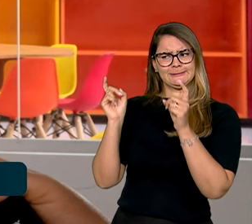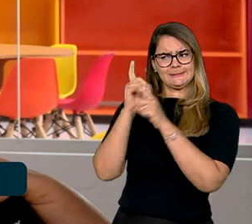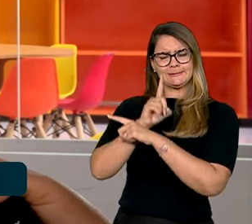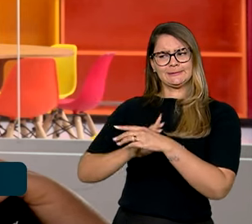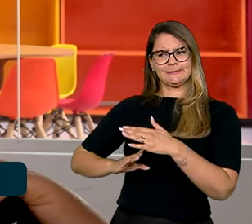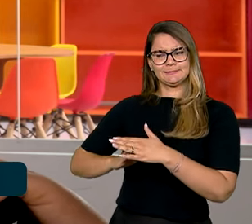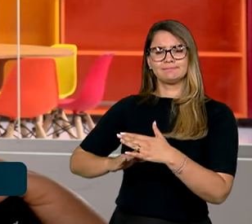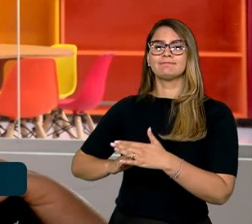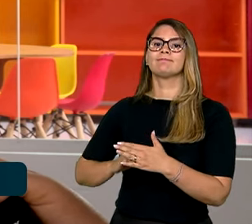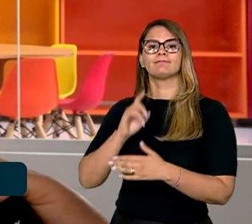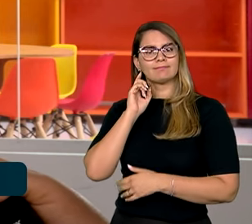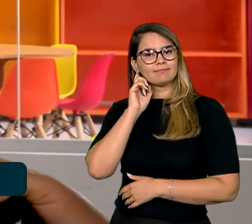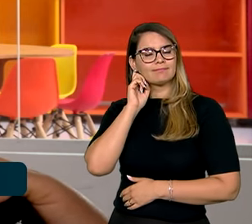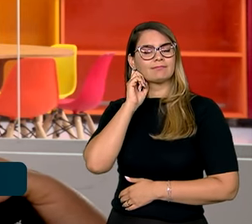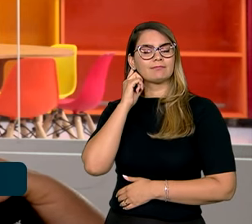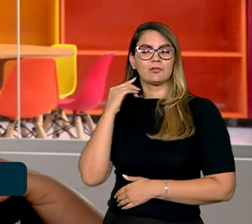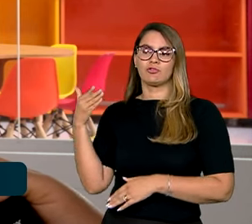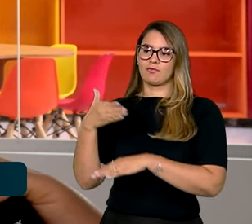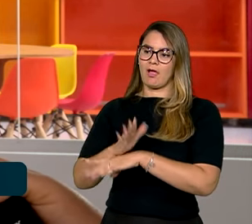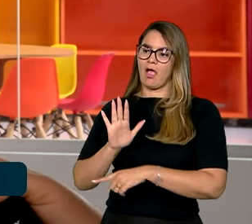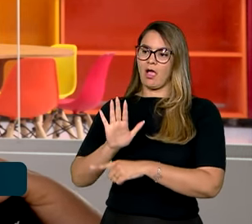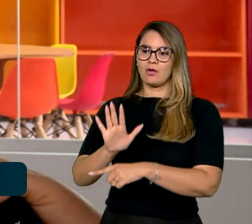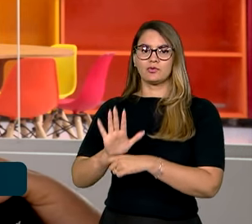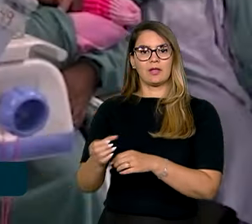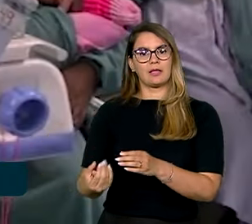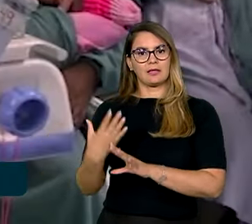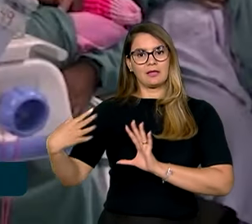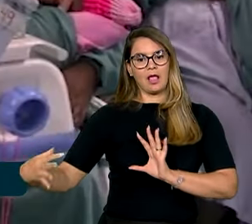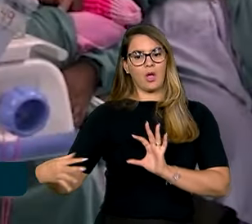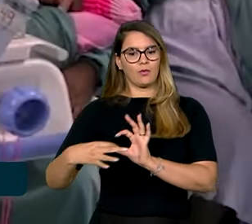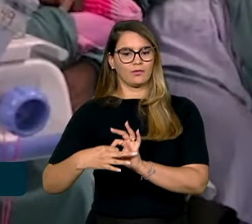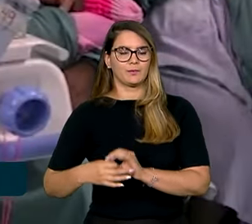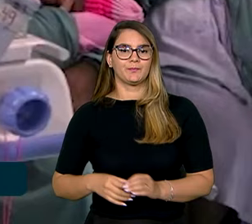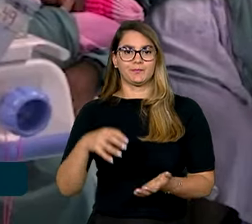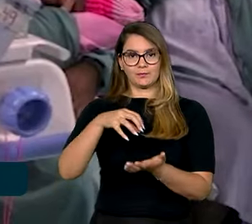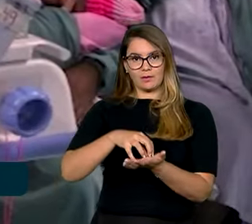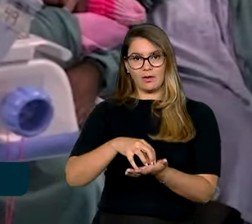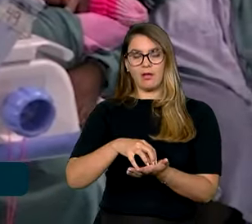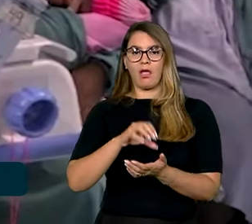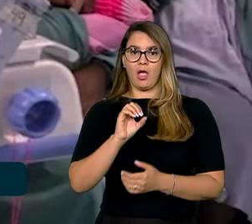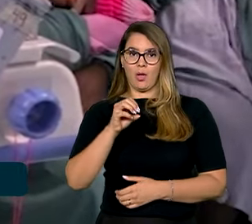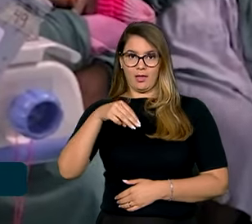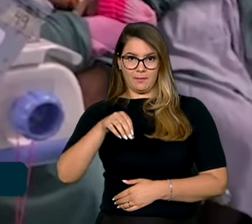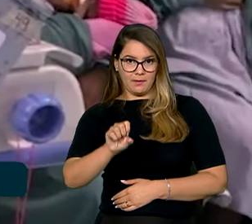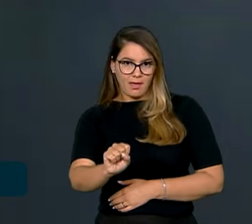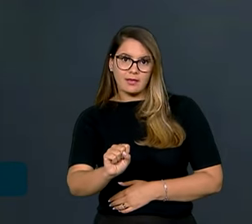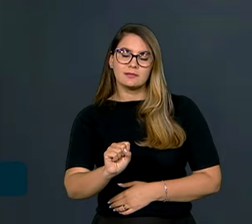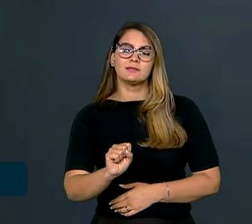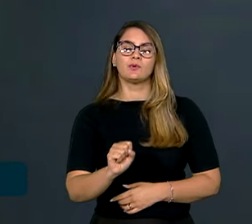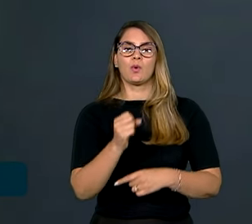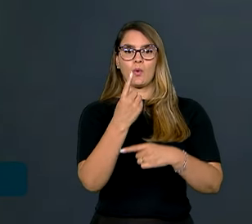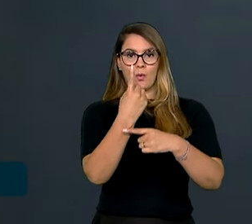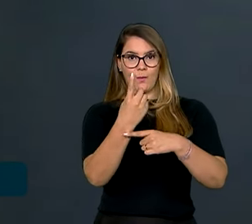aí a gente vem para entrar ali e ajudar nessa mediação, nessa construção do vínculo. Segundo a Organização Mundial da Saúde, uma em